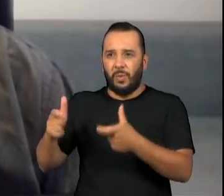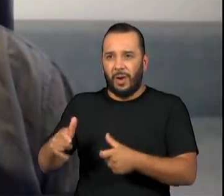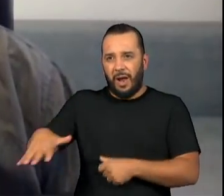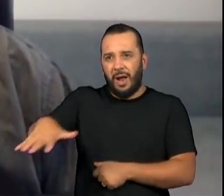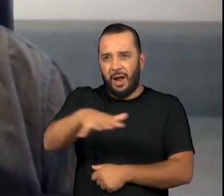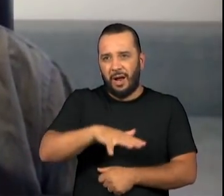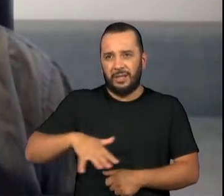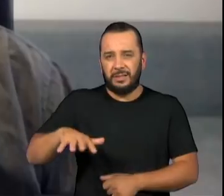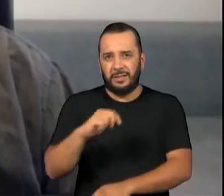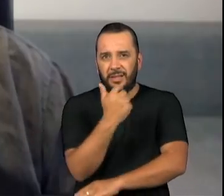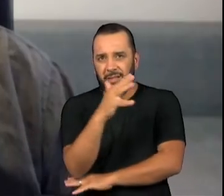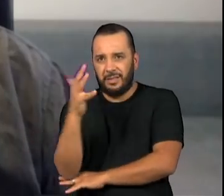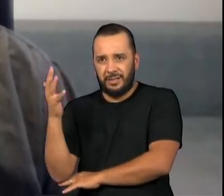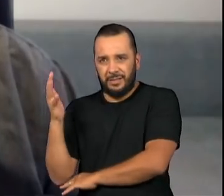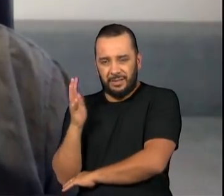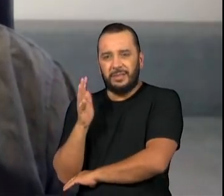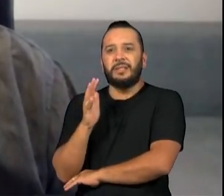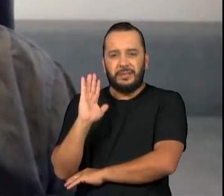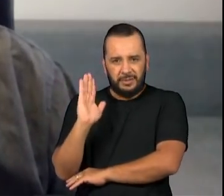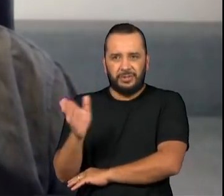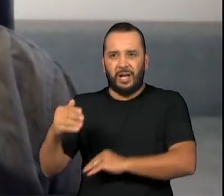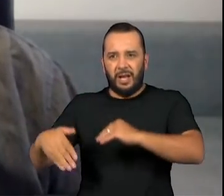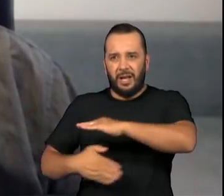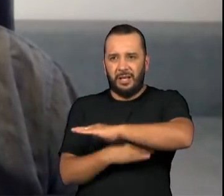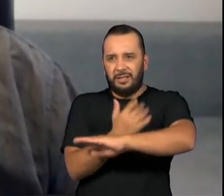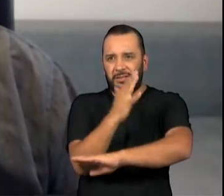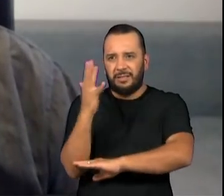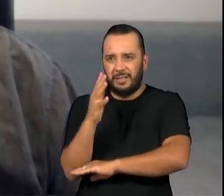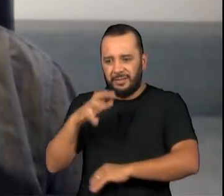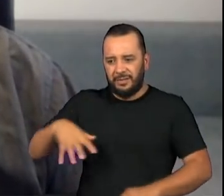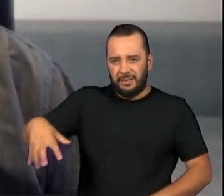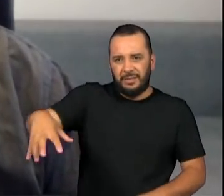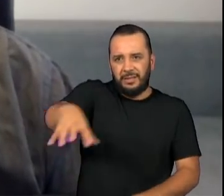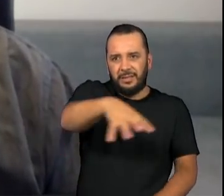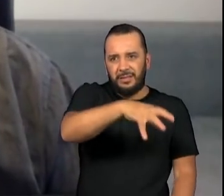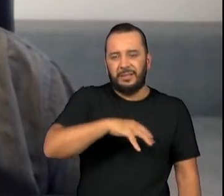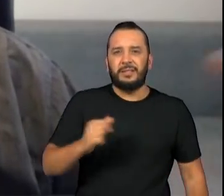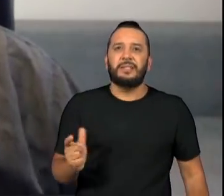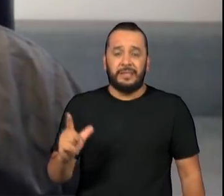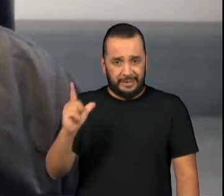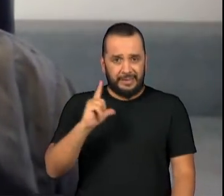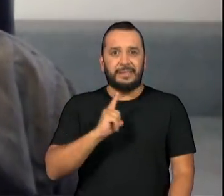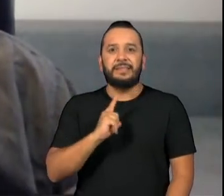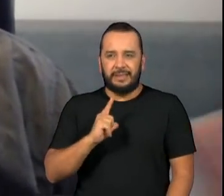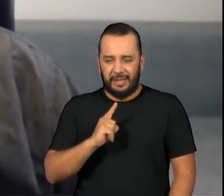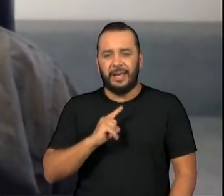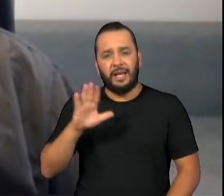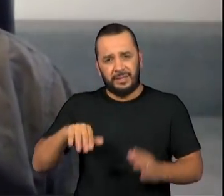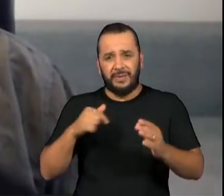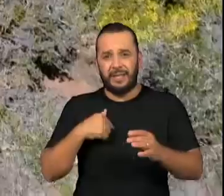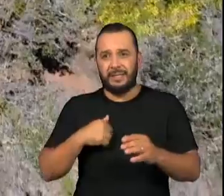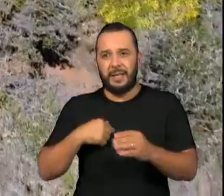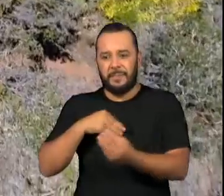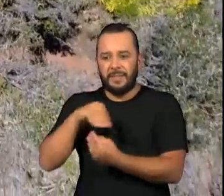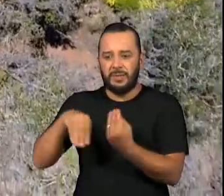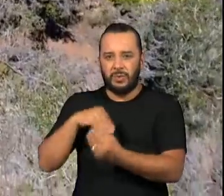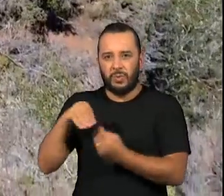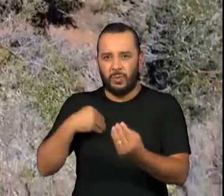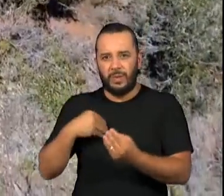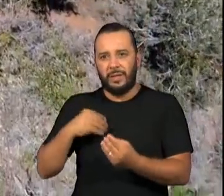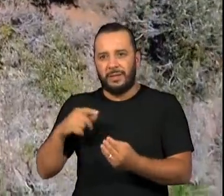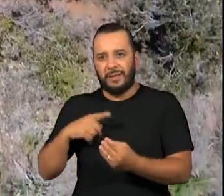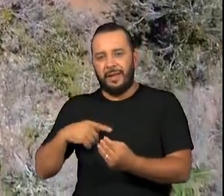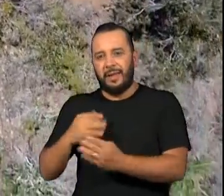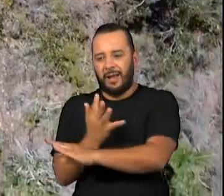são um conjunto de ecossistema, eles podem ter o que a gente chama de enclaves de outros biomas, né?